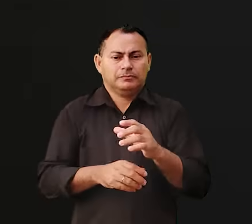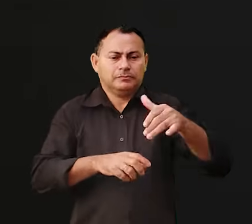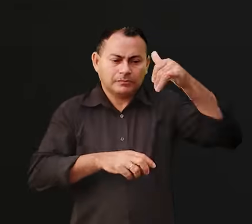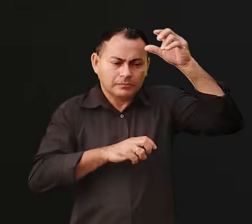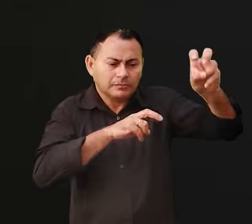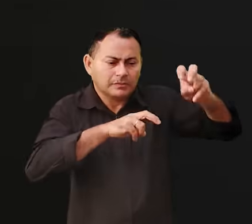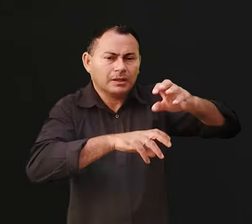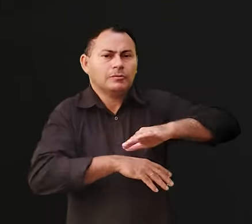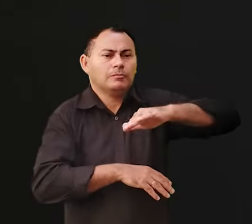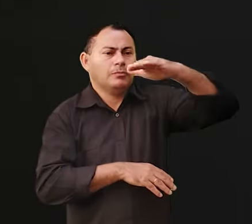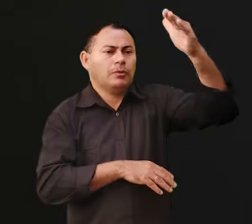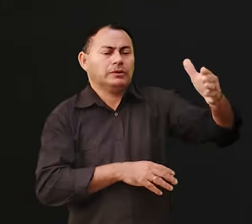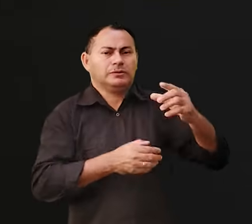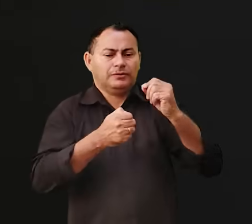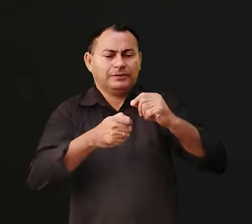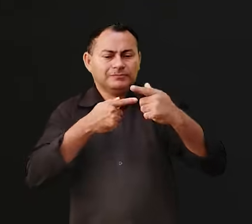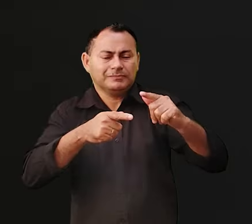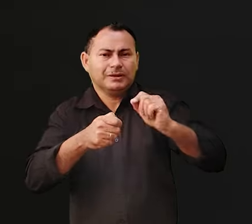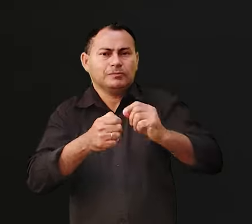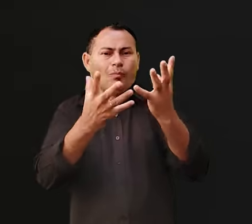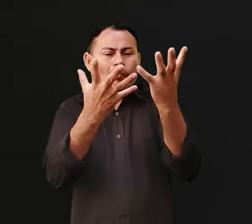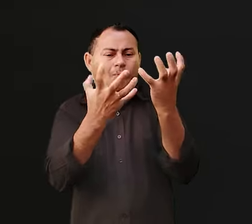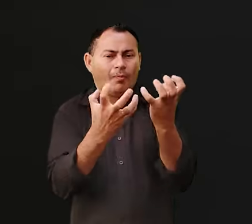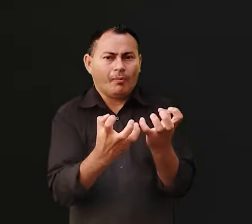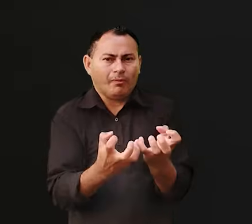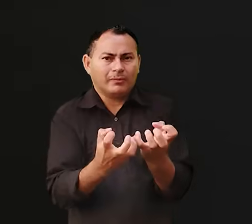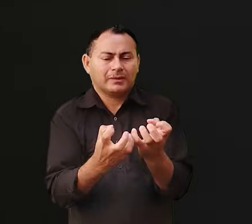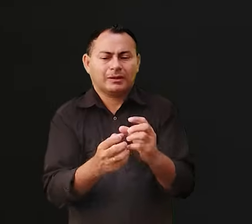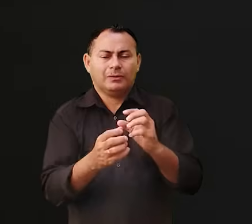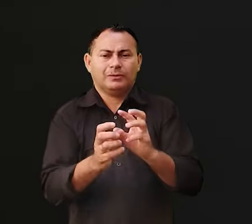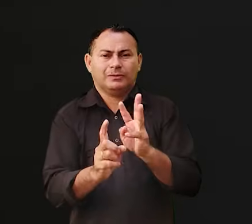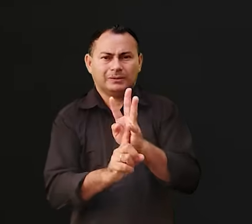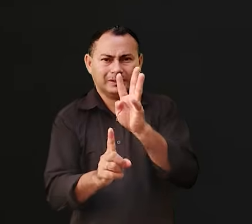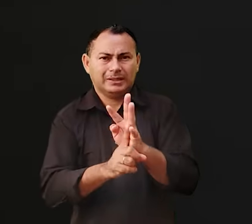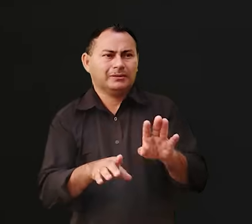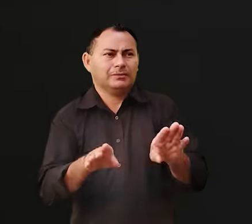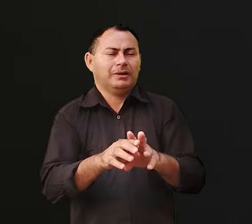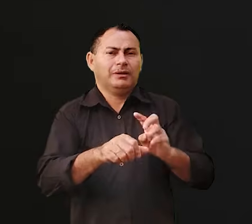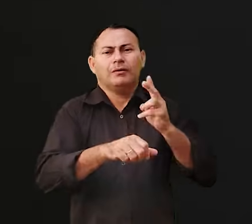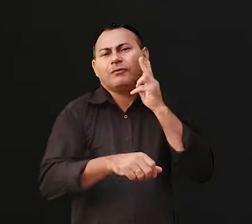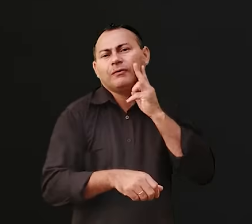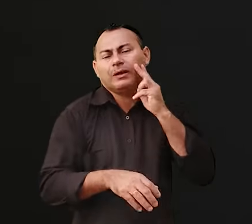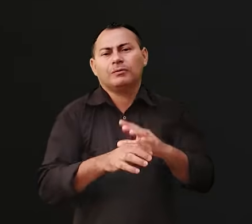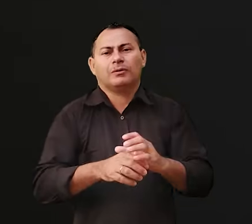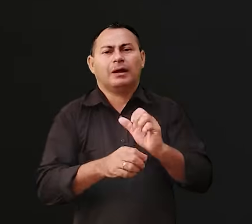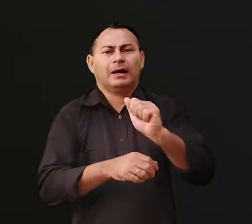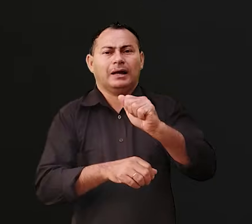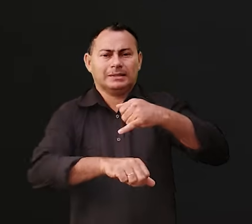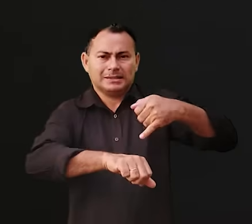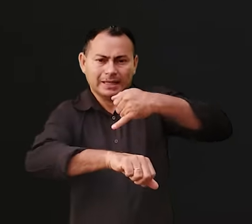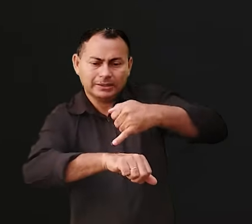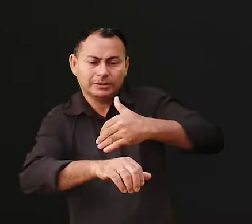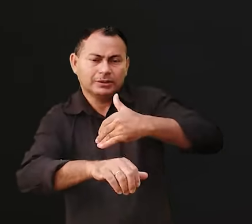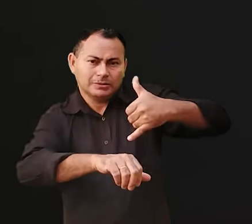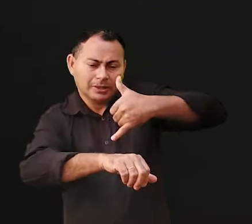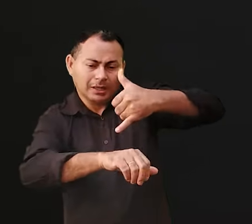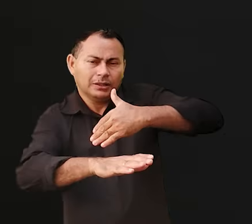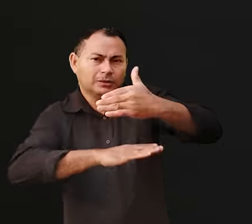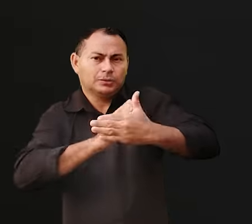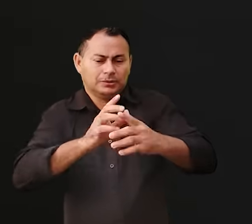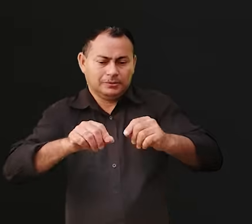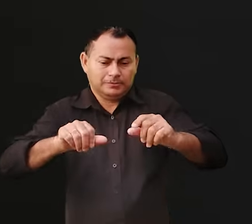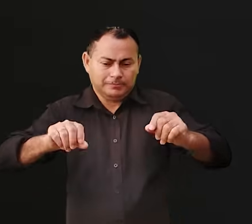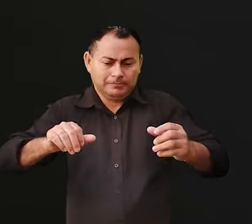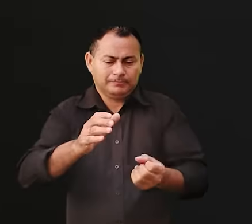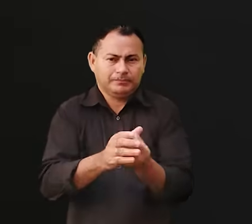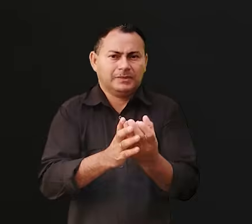Nos campos e nos montes provoquei uma seca que atingiu o trigo, o vinho, o azeite, e tudo mais que a terra